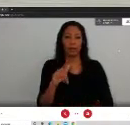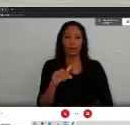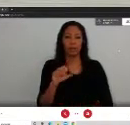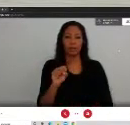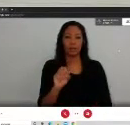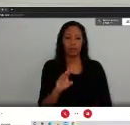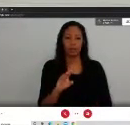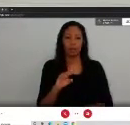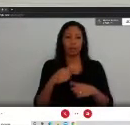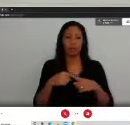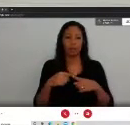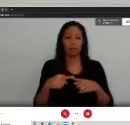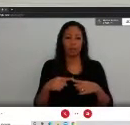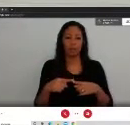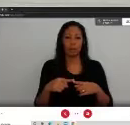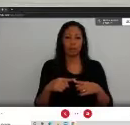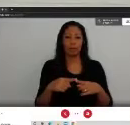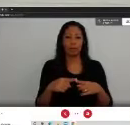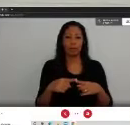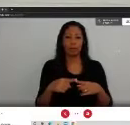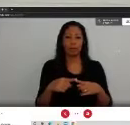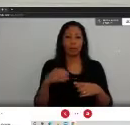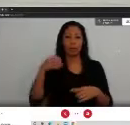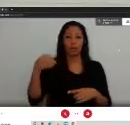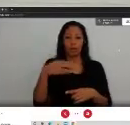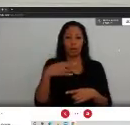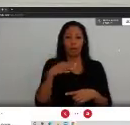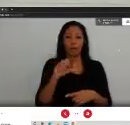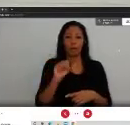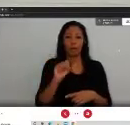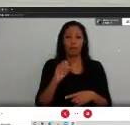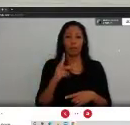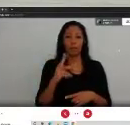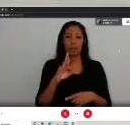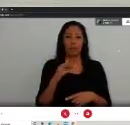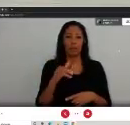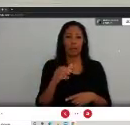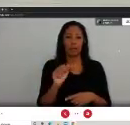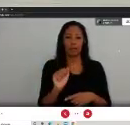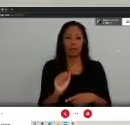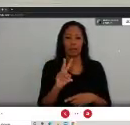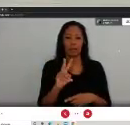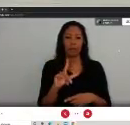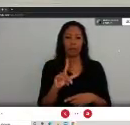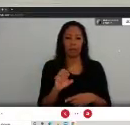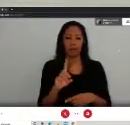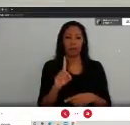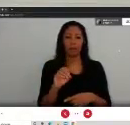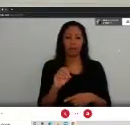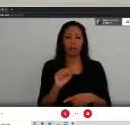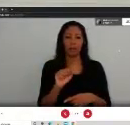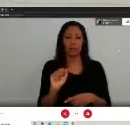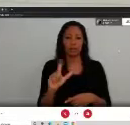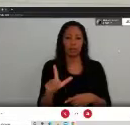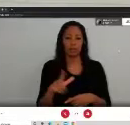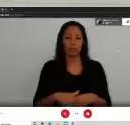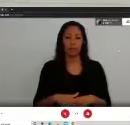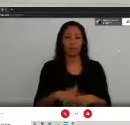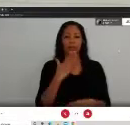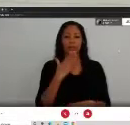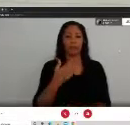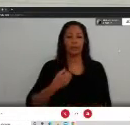Parramirim, Nova Esperança e Vale do Sol. Indicação 435, vereadora